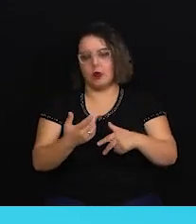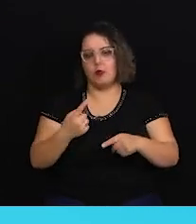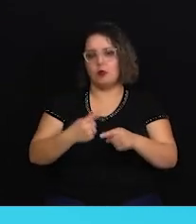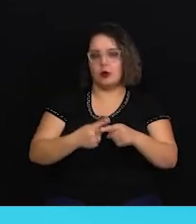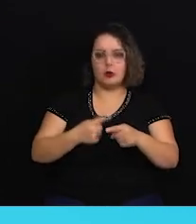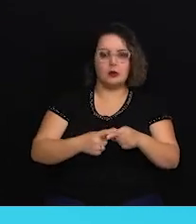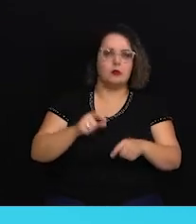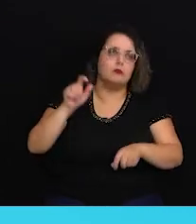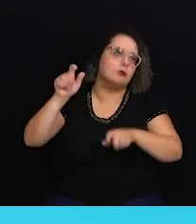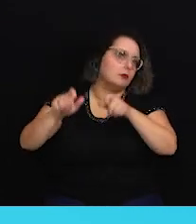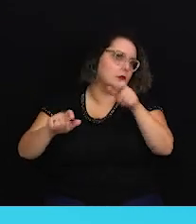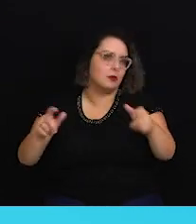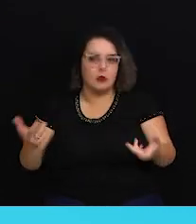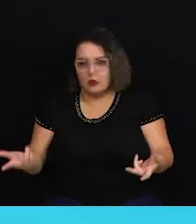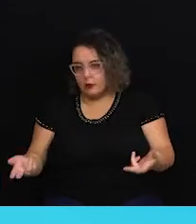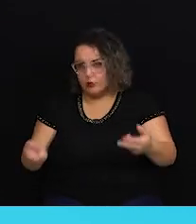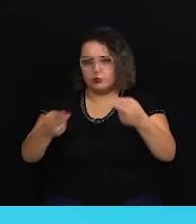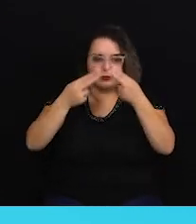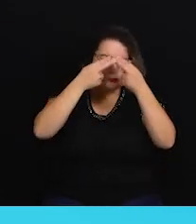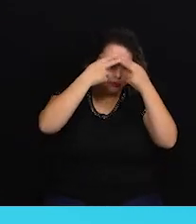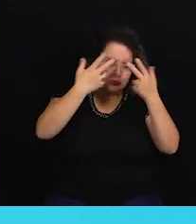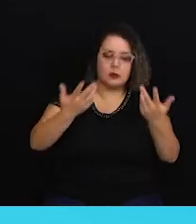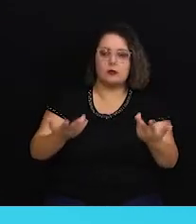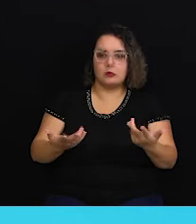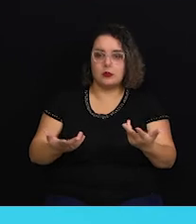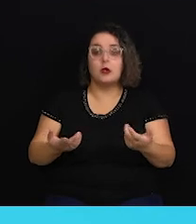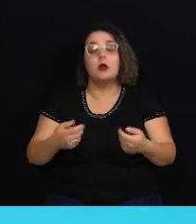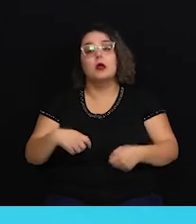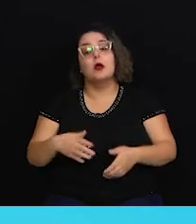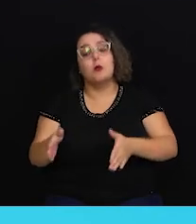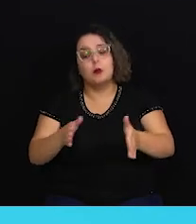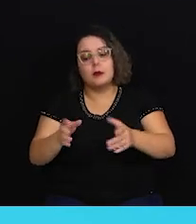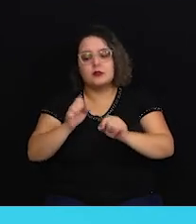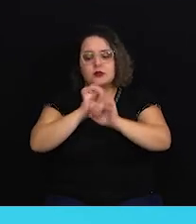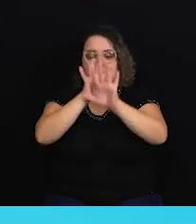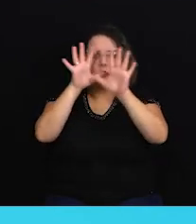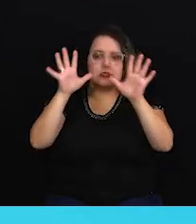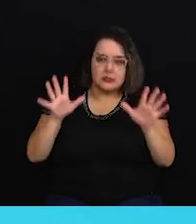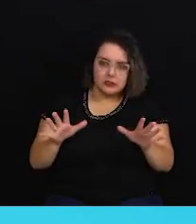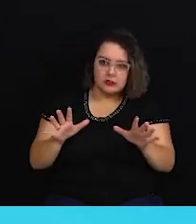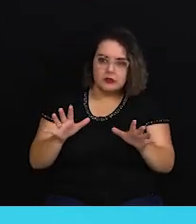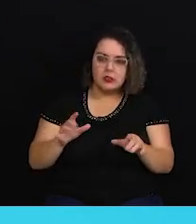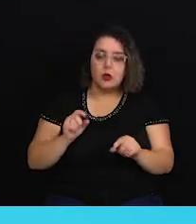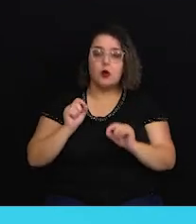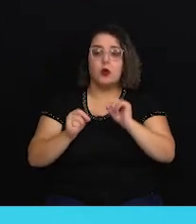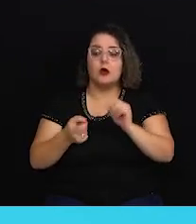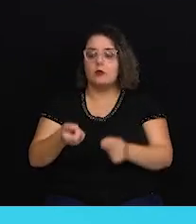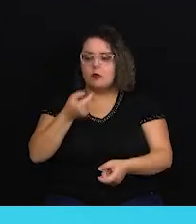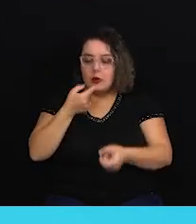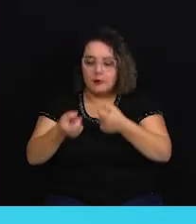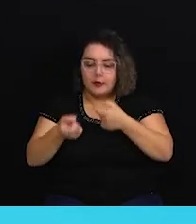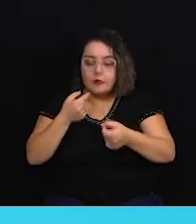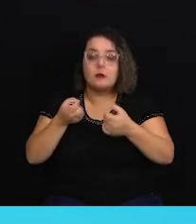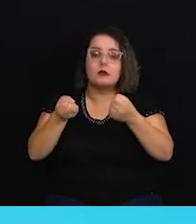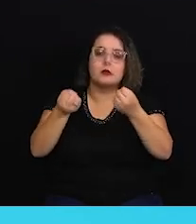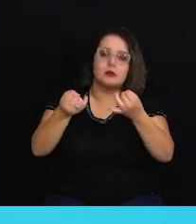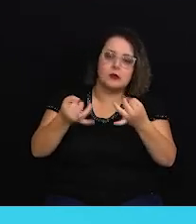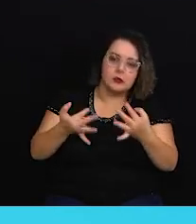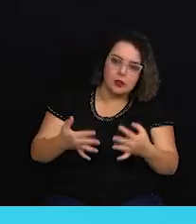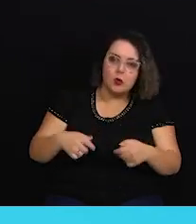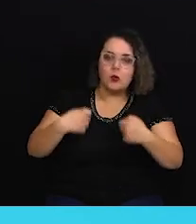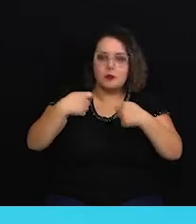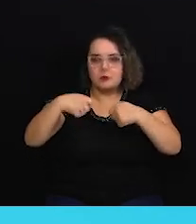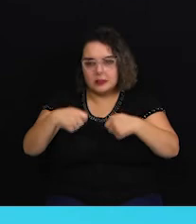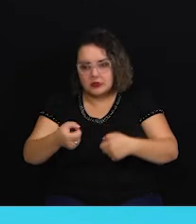vezes tem alguém que falou de algum trauma pregresso. Então, é a chance da gente esclarecer também o que o paciente toma de medicamento. A gente vai orientar o que